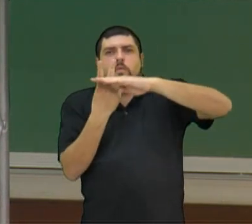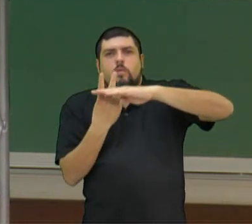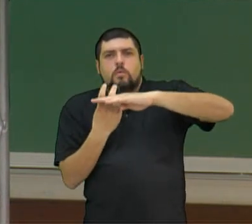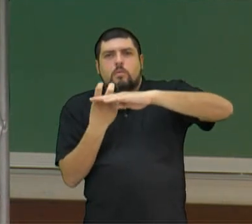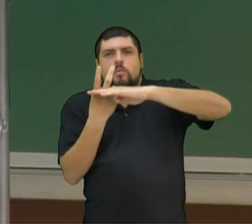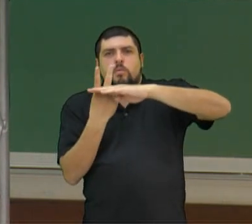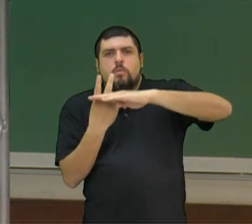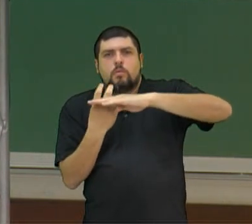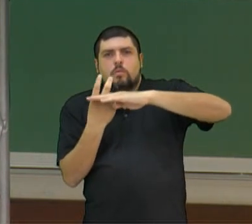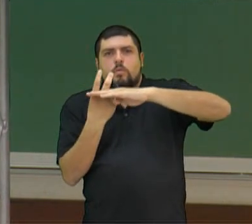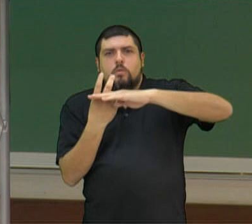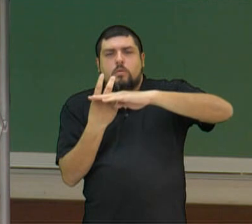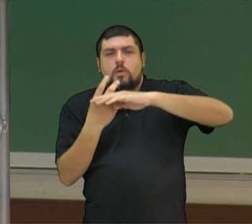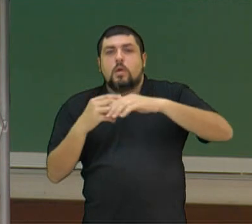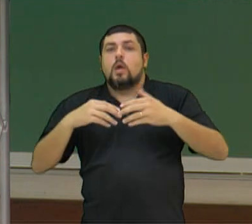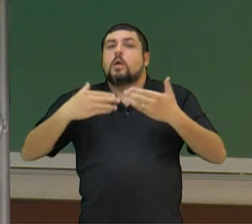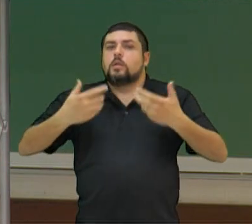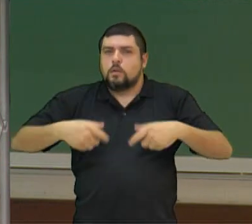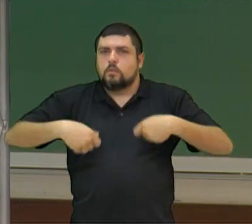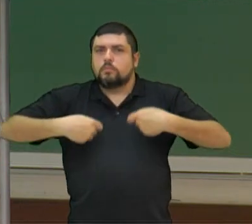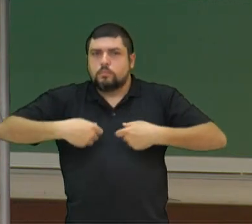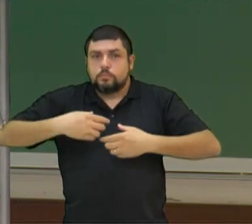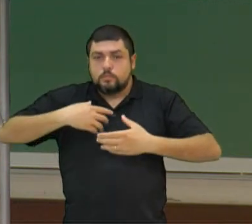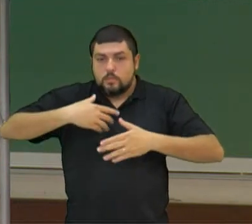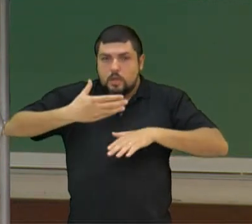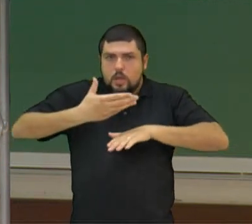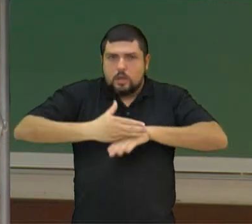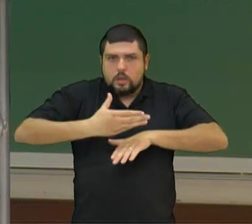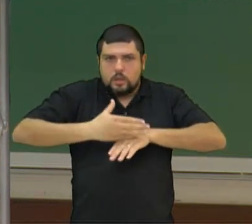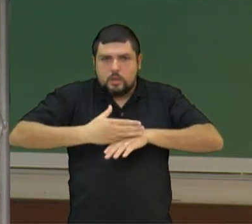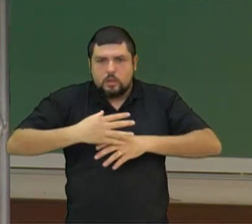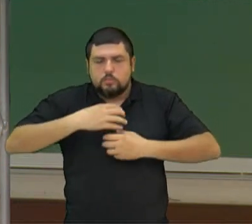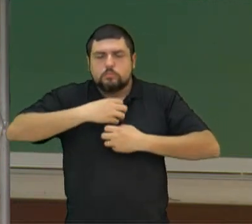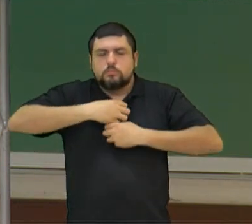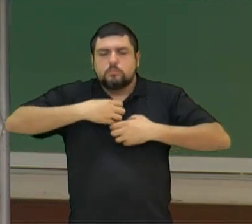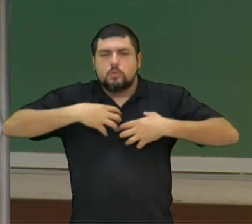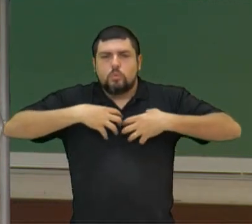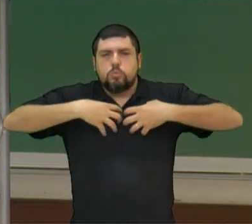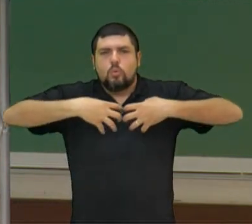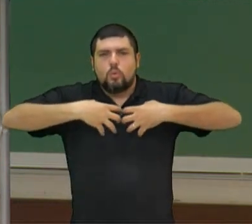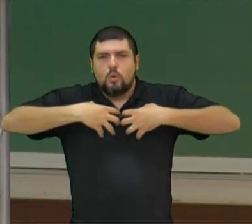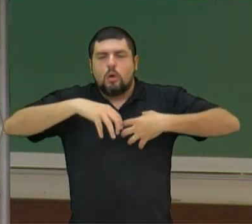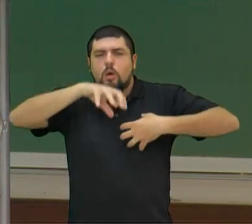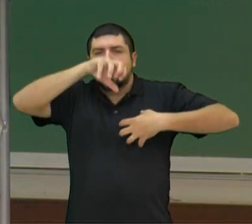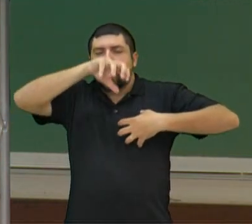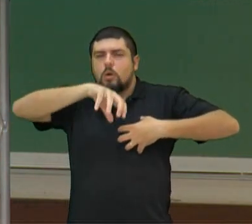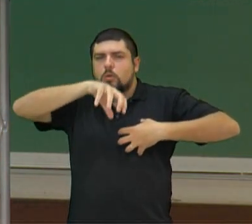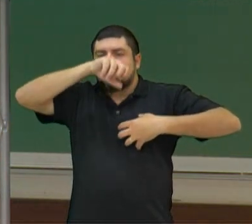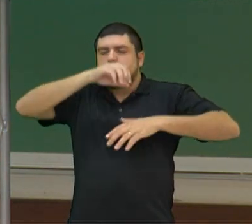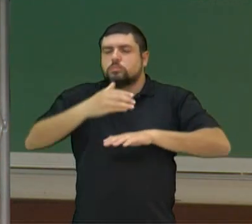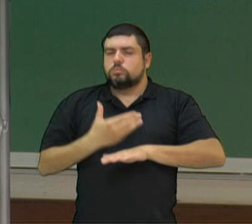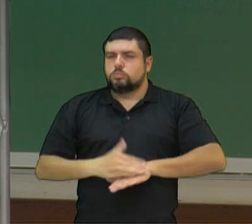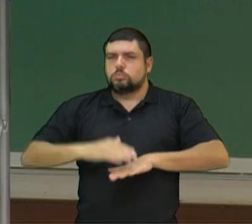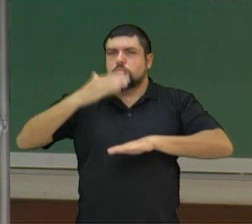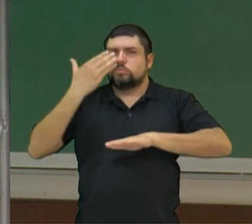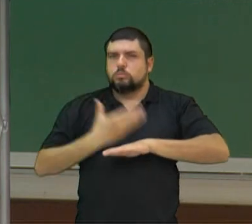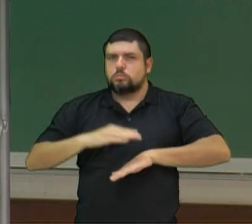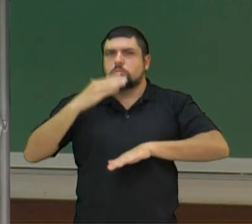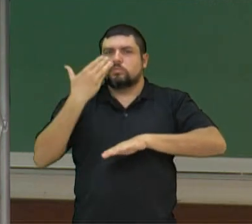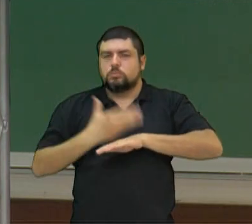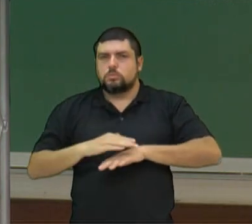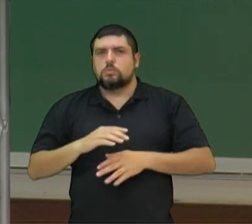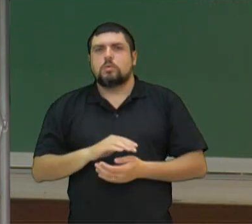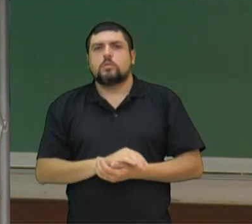um controle respiratório, assim, dentro da água, muito grande, um fôlego muito bom. Então, o primeiro movimento é